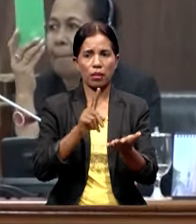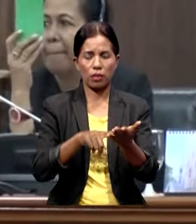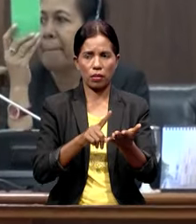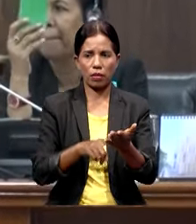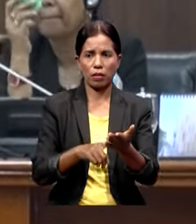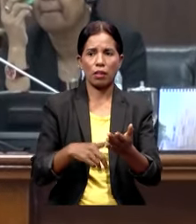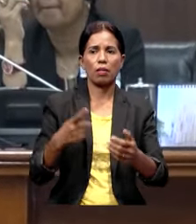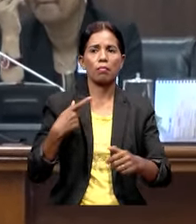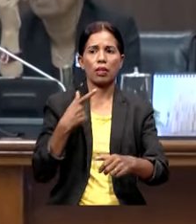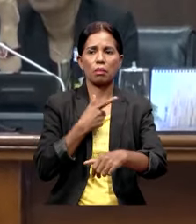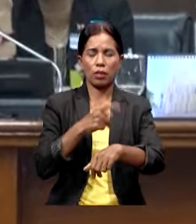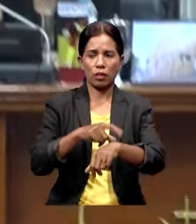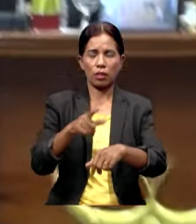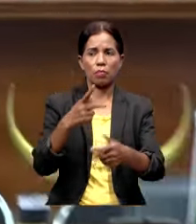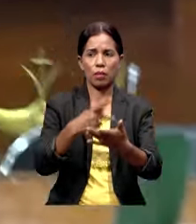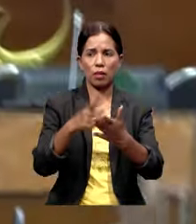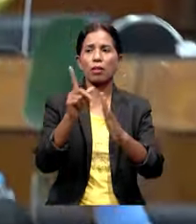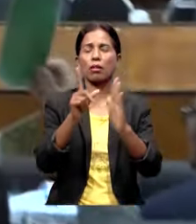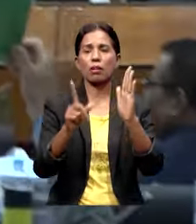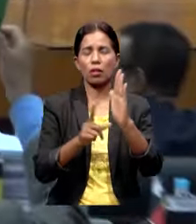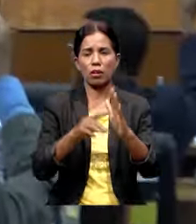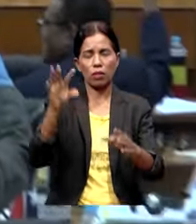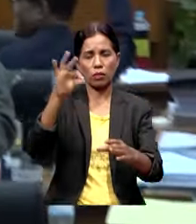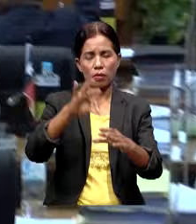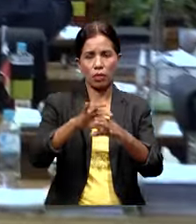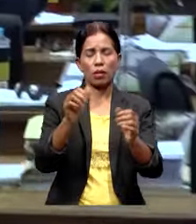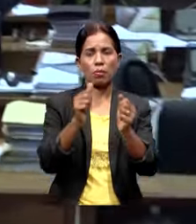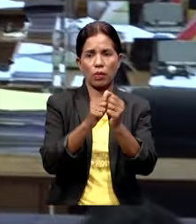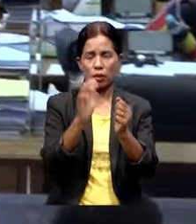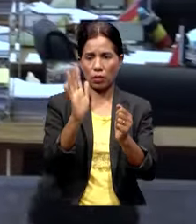na plenária aprovou na projeto lei refere o votos a favor lima